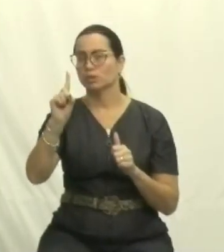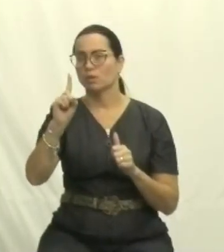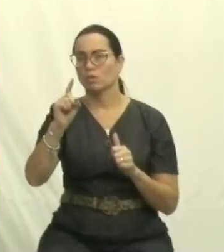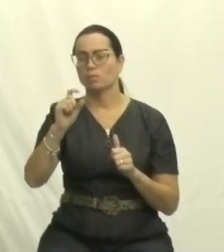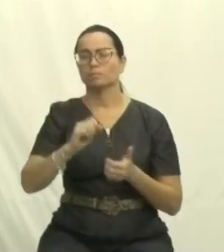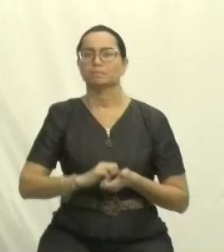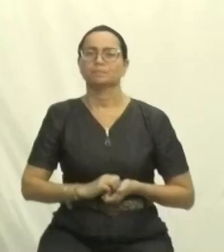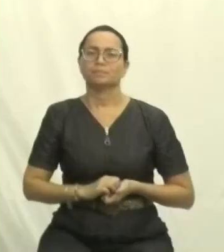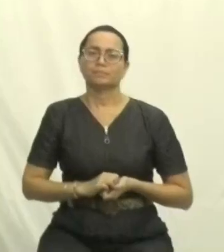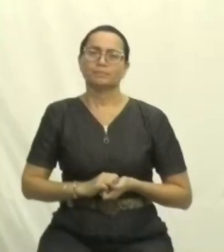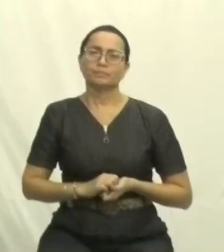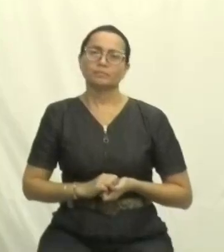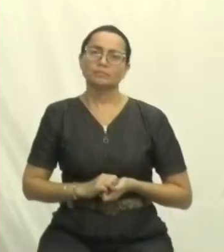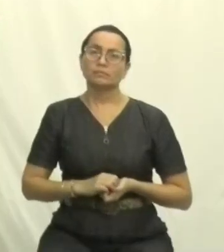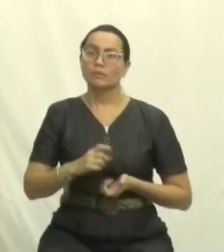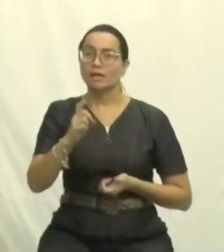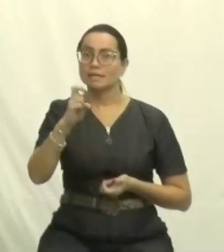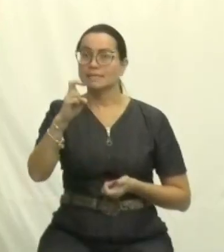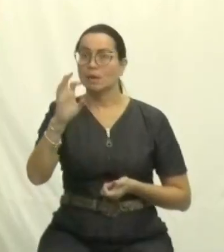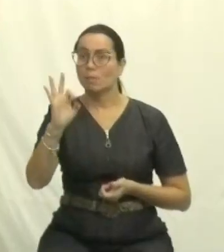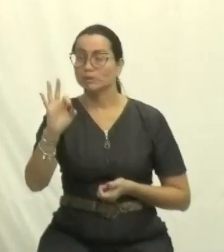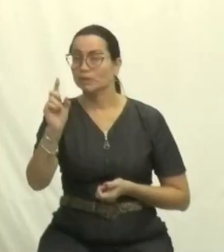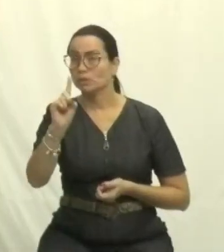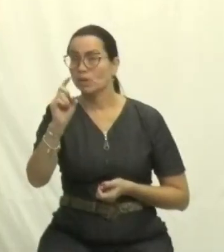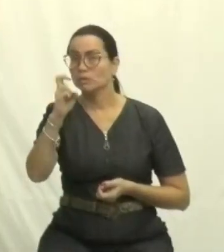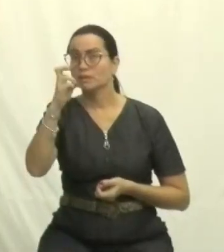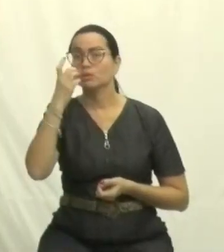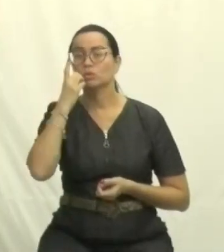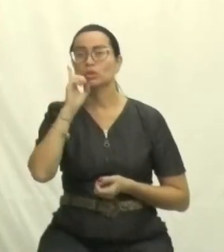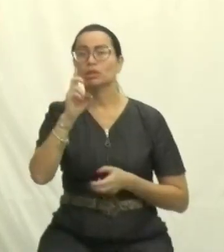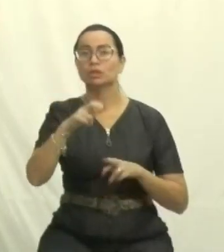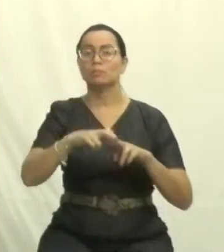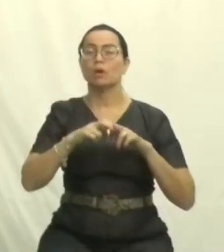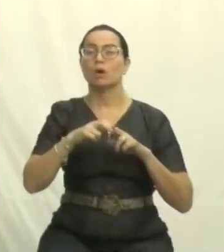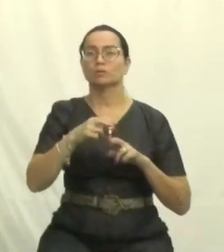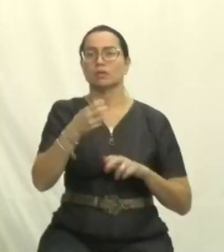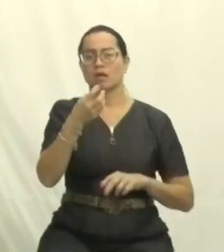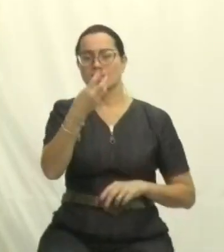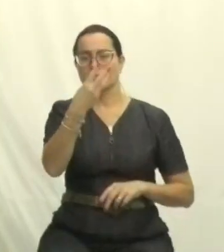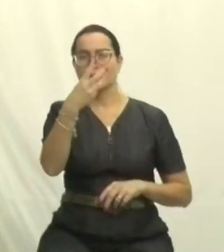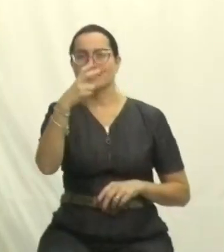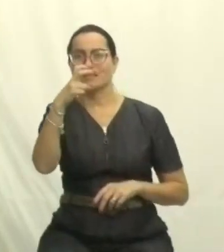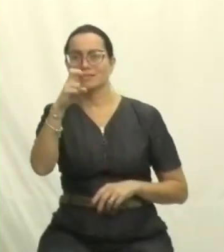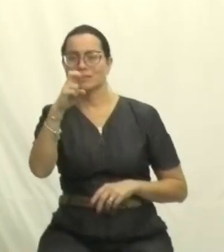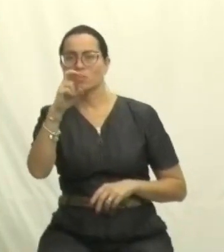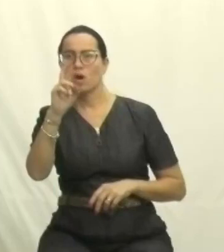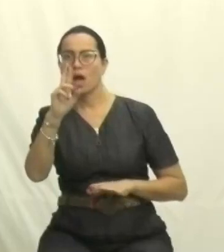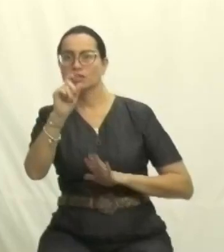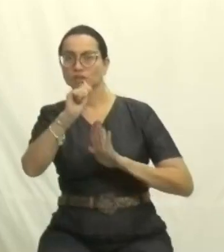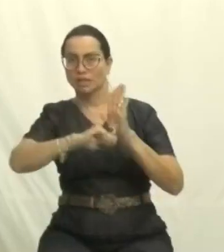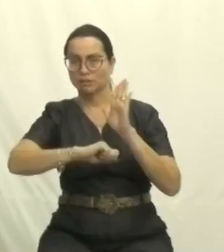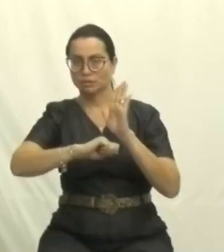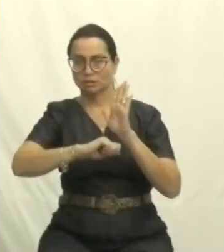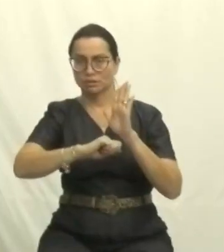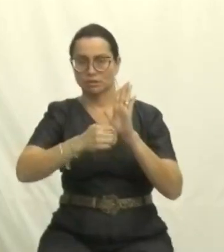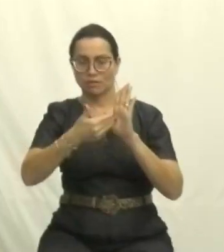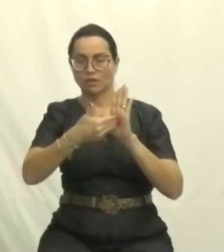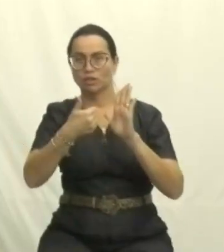5 dias. Não é 5%, é 5 dias em relação aos R$ 35,00 que vem de tarifa de disponibilidade.